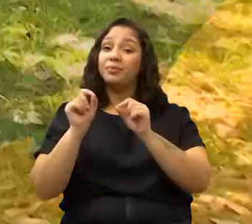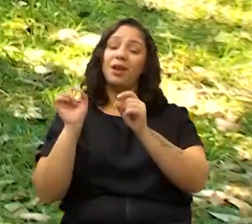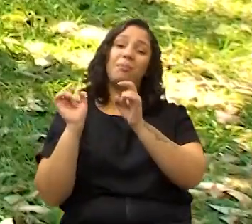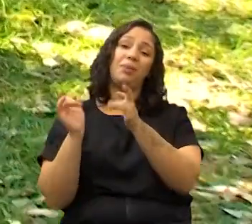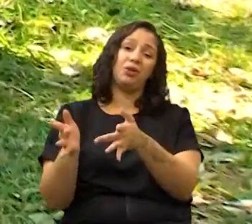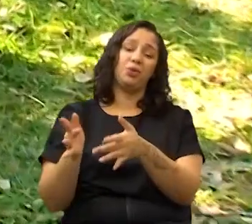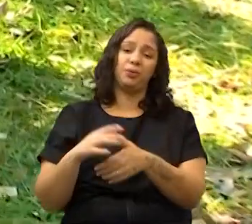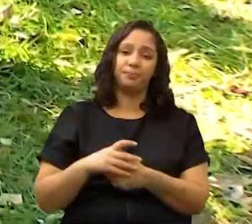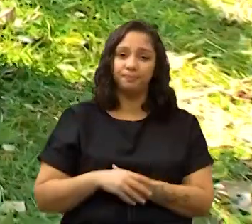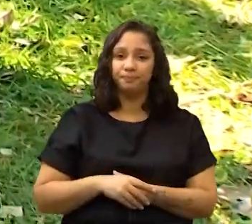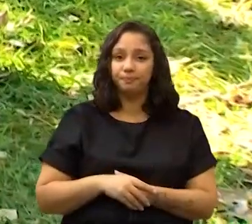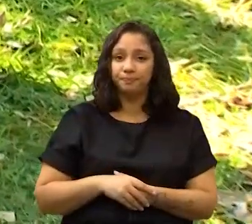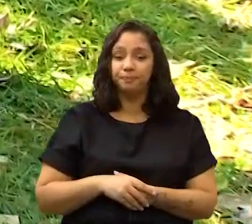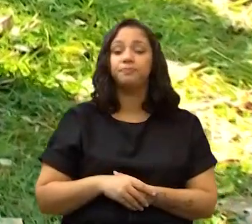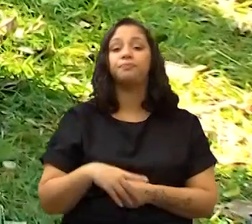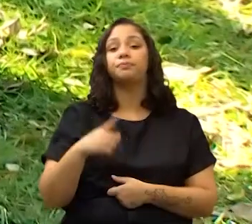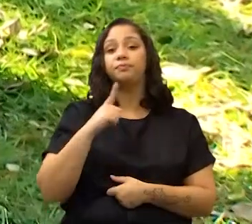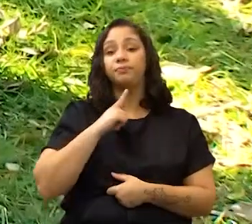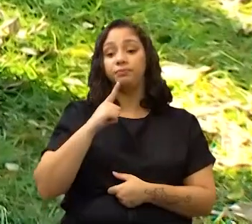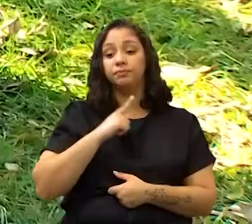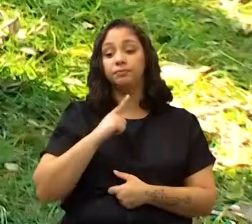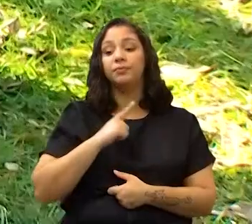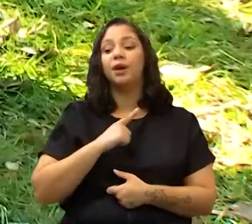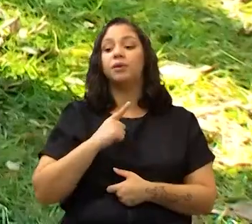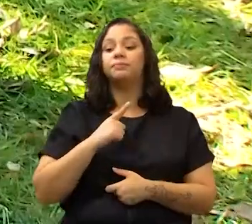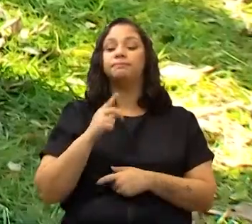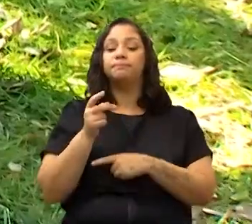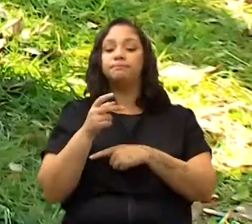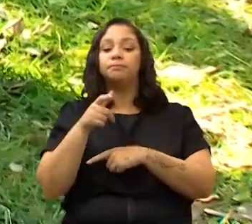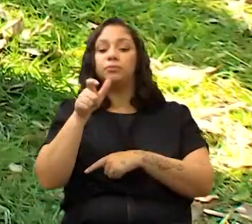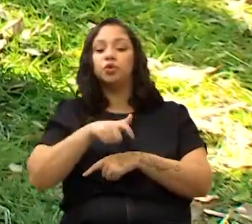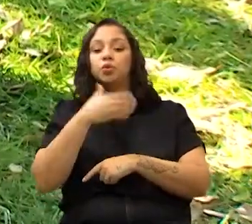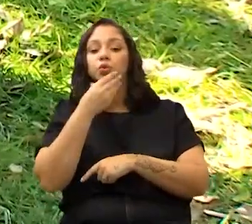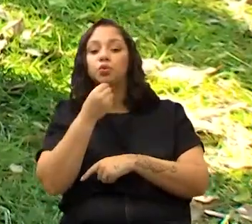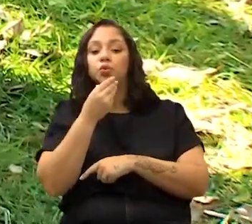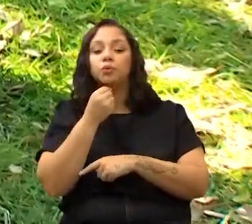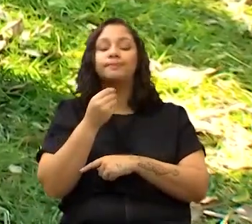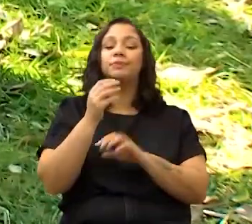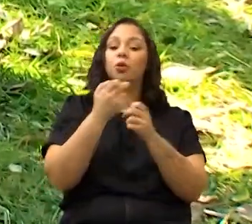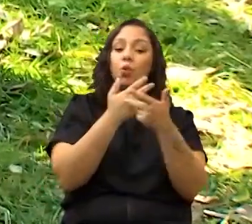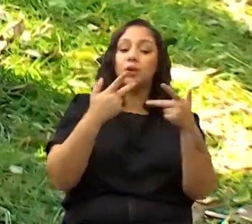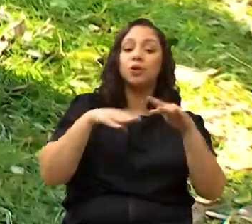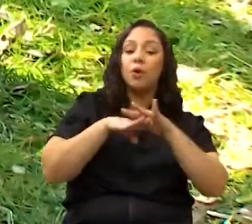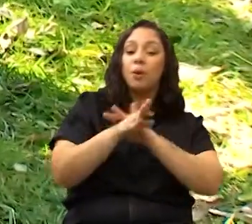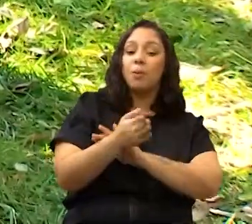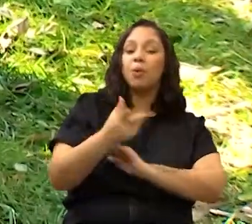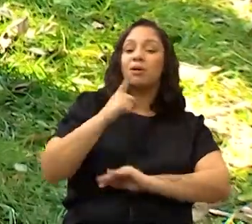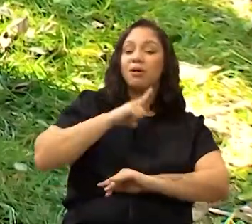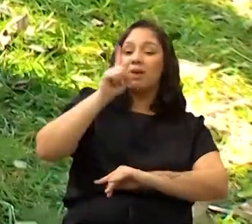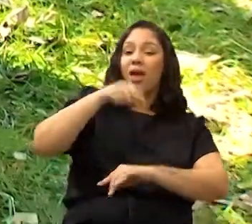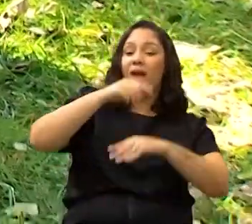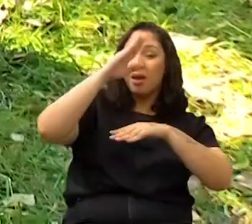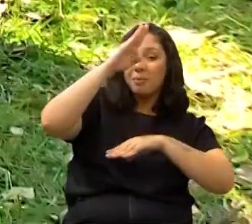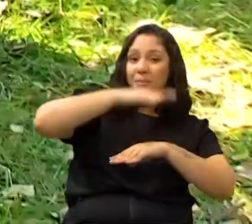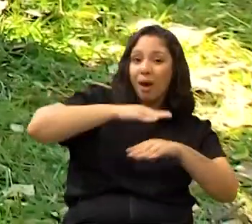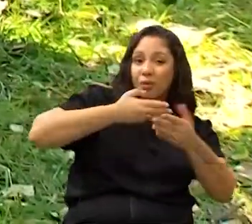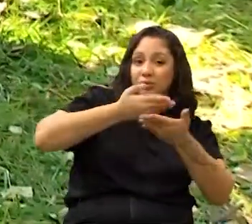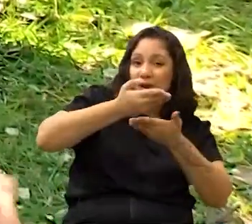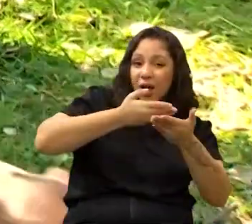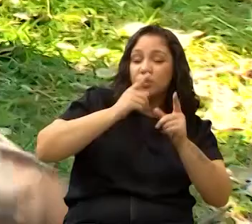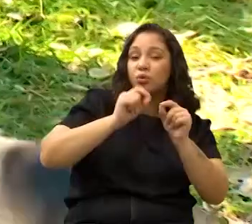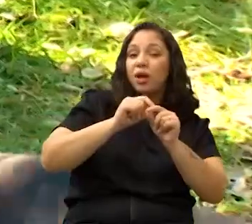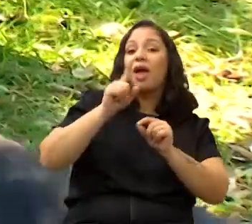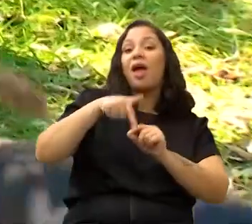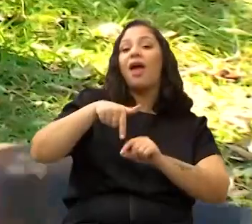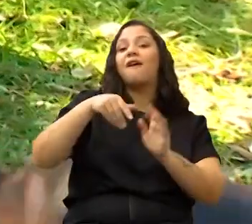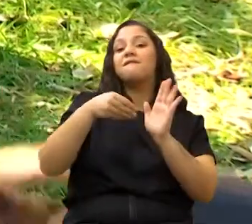abandonos. De acordo com Pellegrinelli, os casos mais comuns e que configuram maus tratos são a falta de cuidados